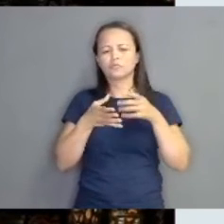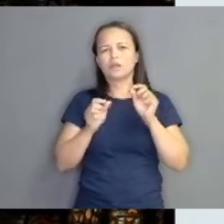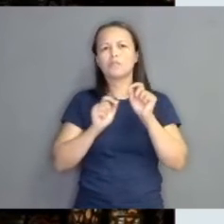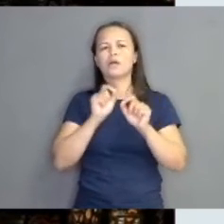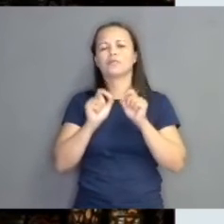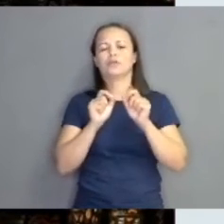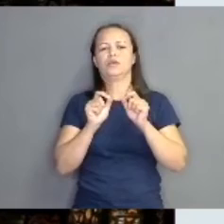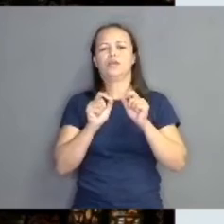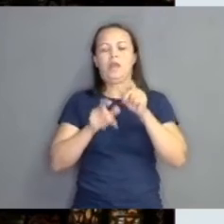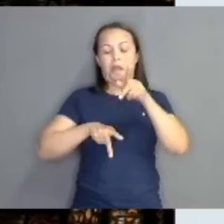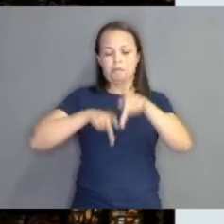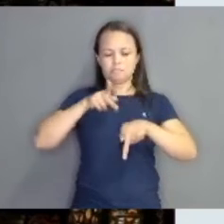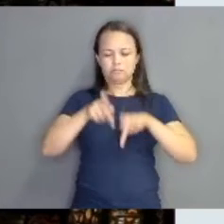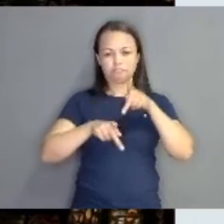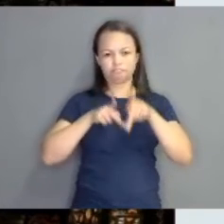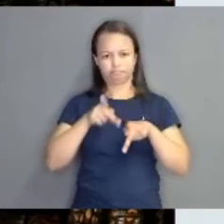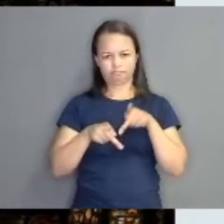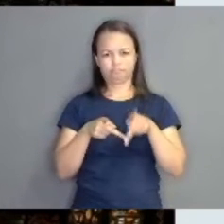a população.